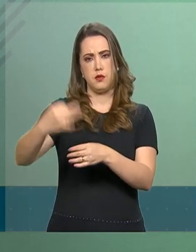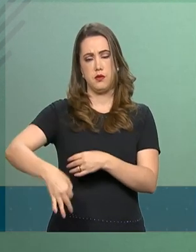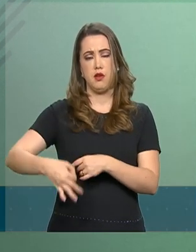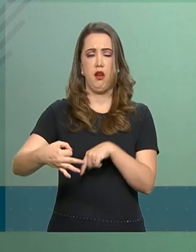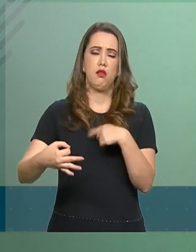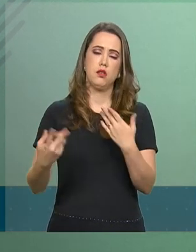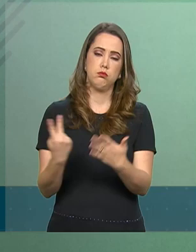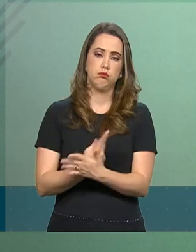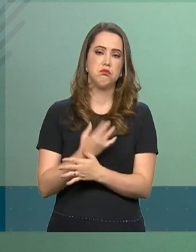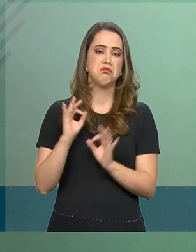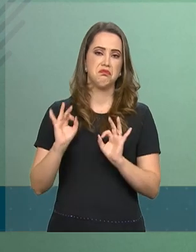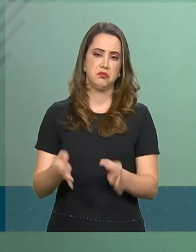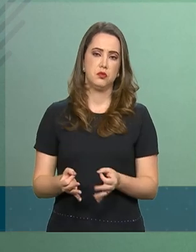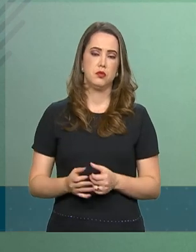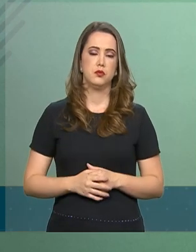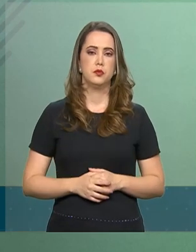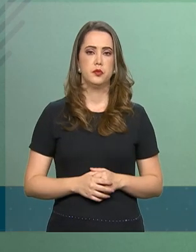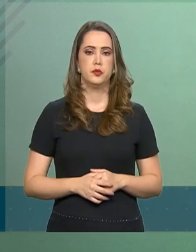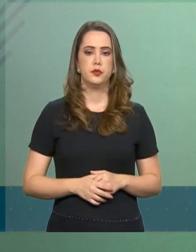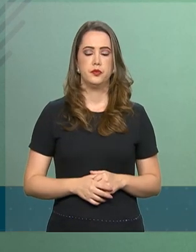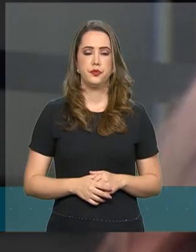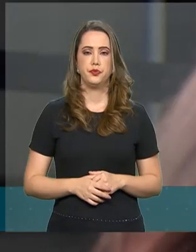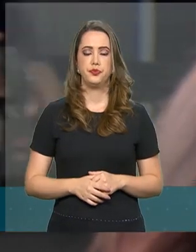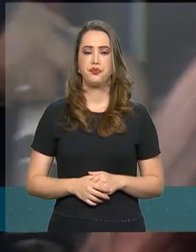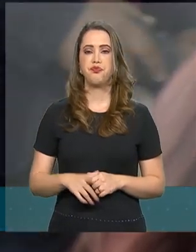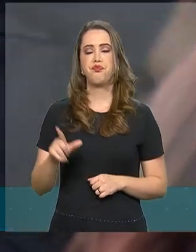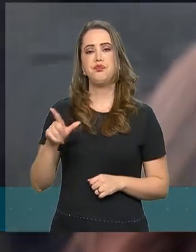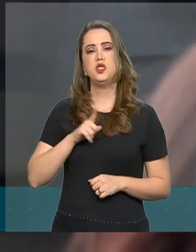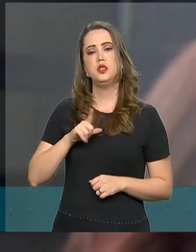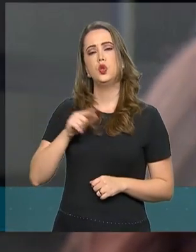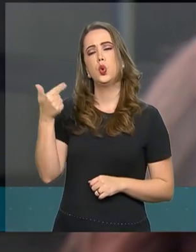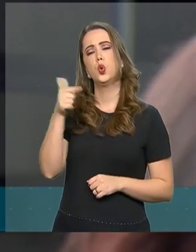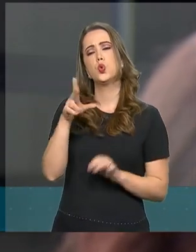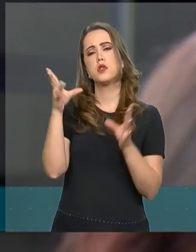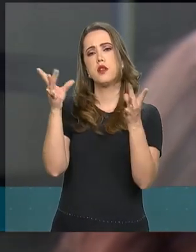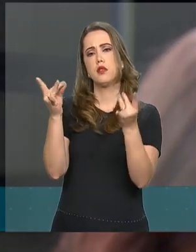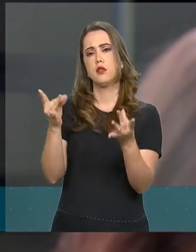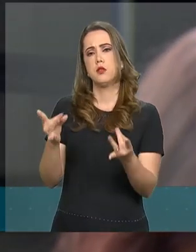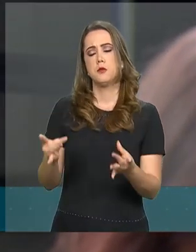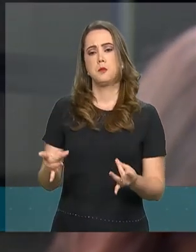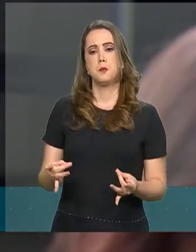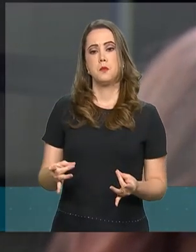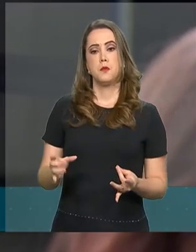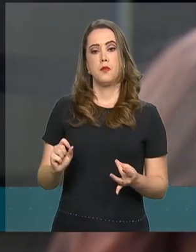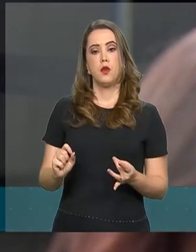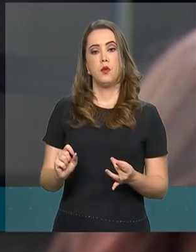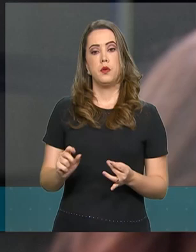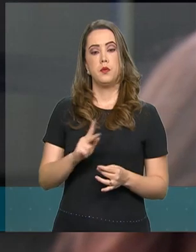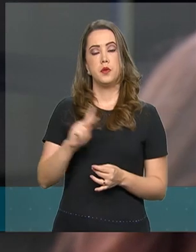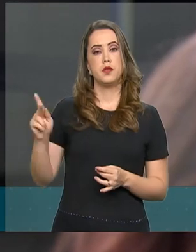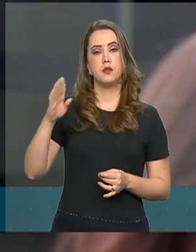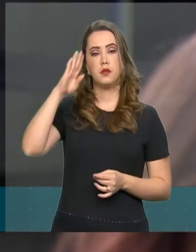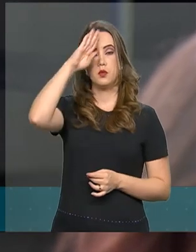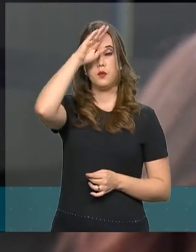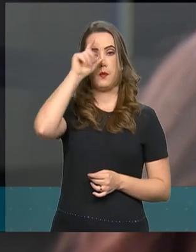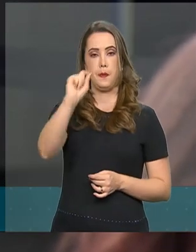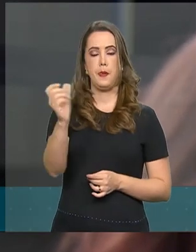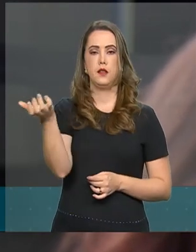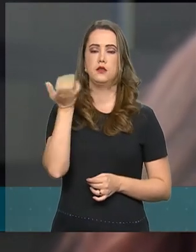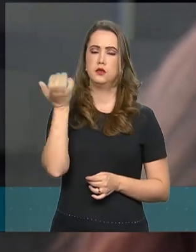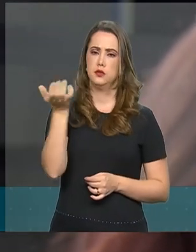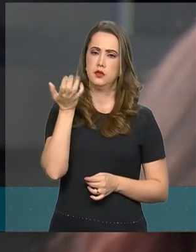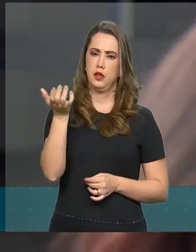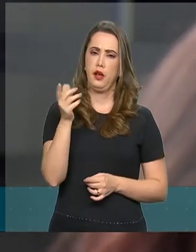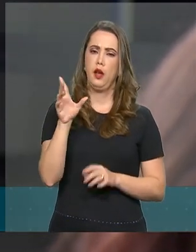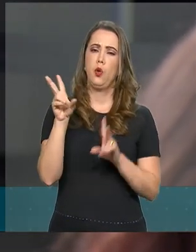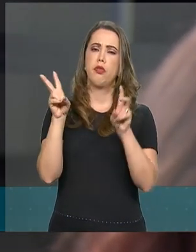e e perfeito só teria mais detalhes é do que o presidente jair bolsonaro pretende